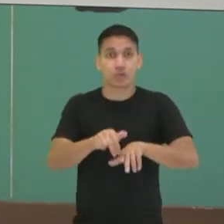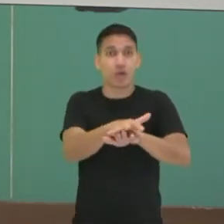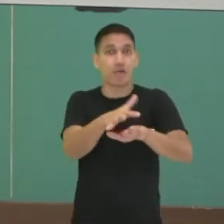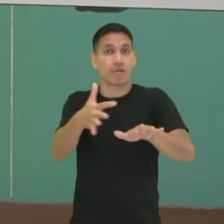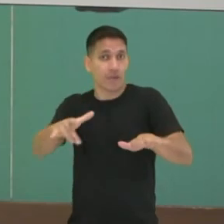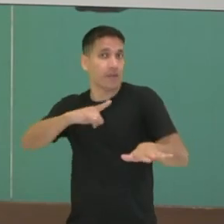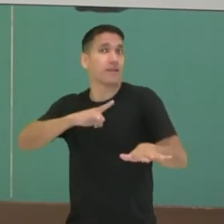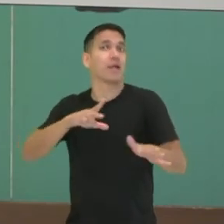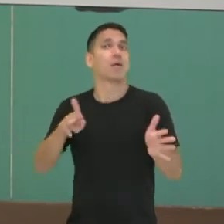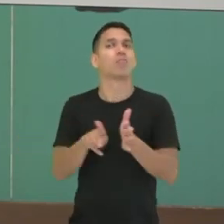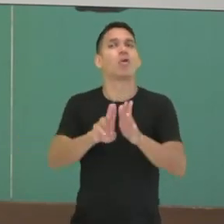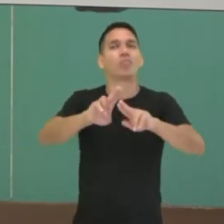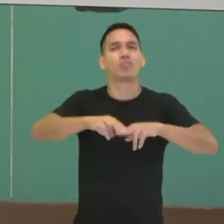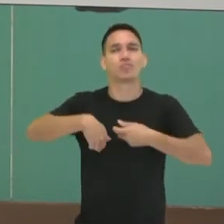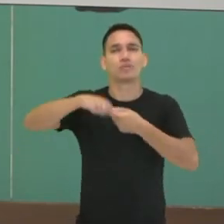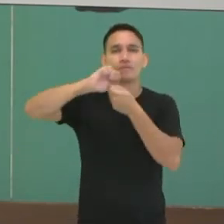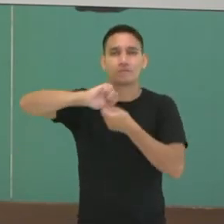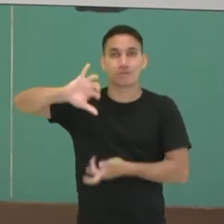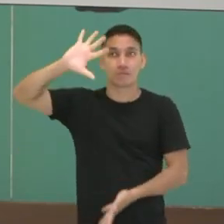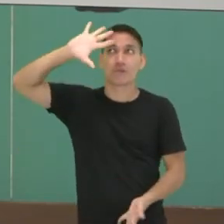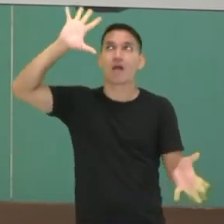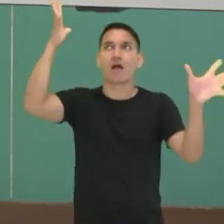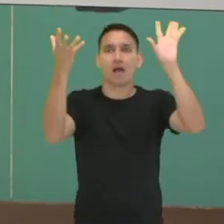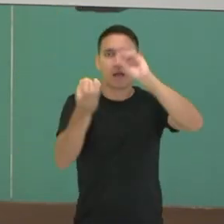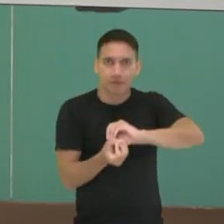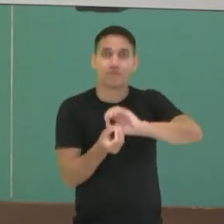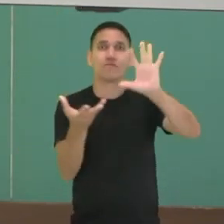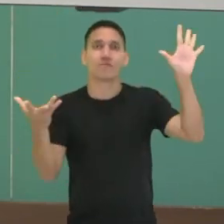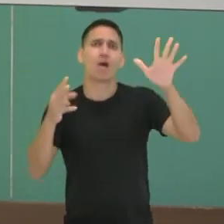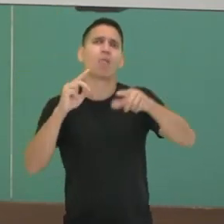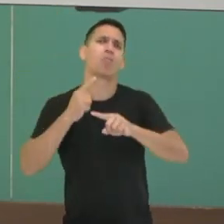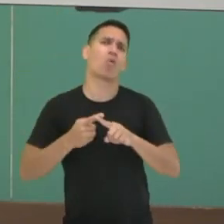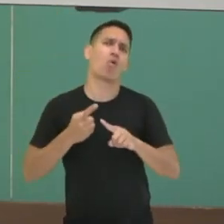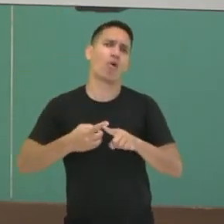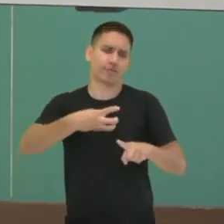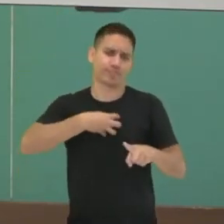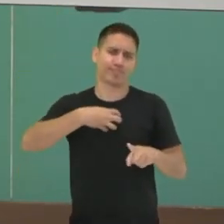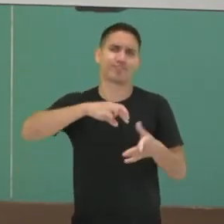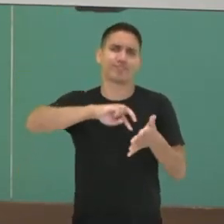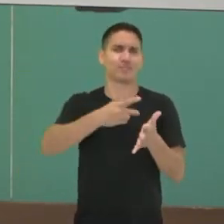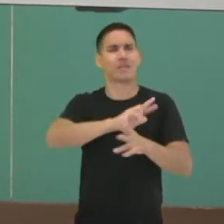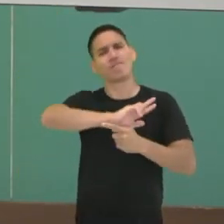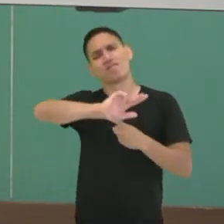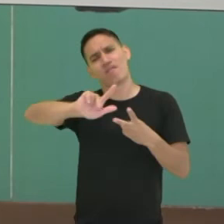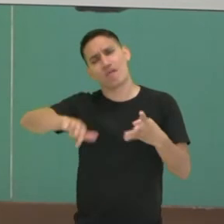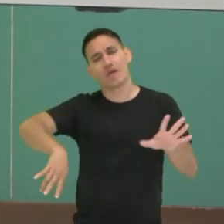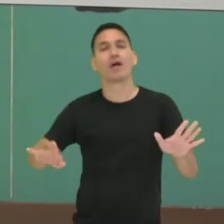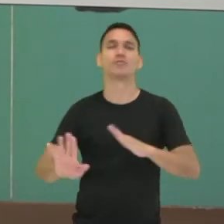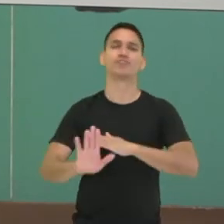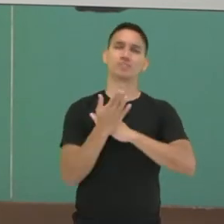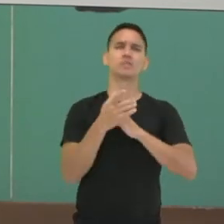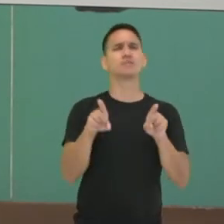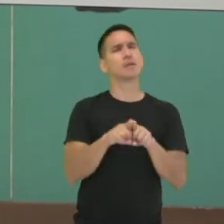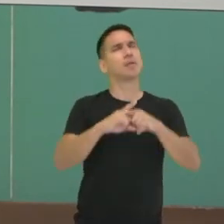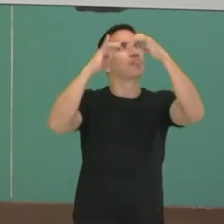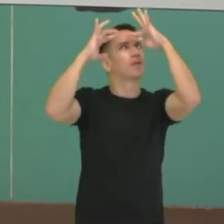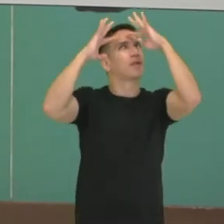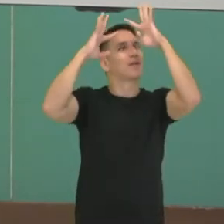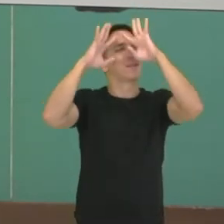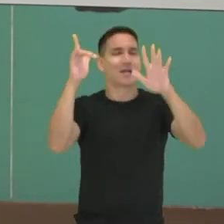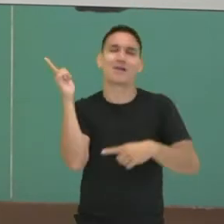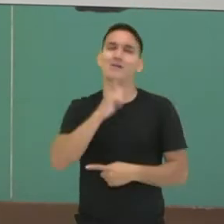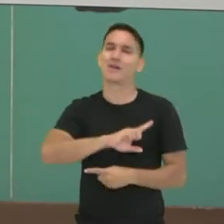temos uma linguagem multissemiótica, porque ela produz múltiplos sentidos e promove ali uma reflexão sempre, né? Com uma